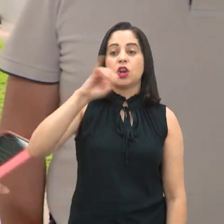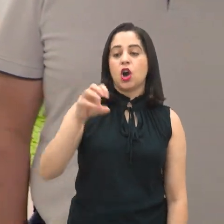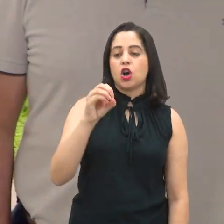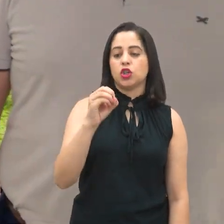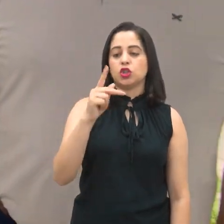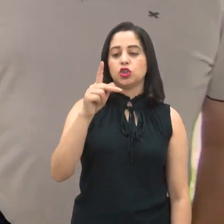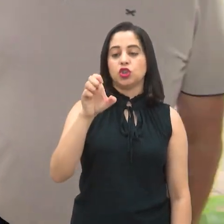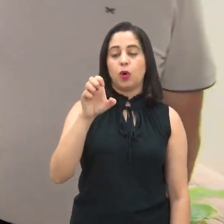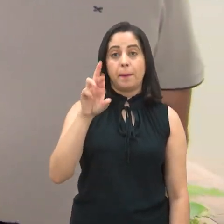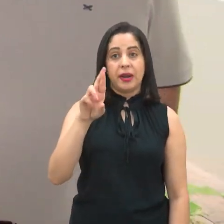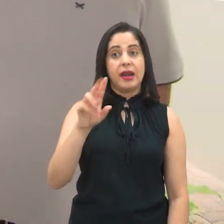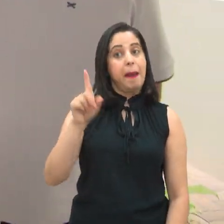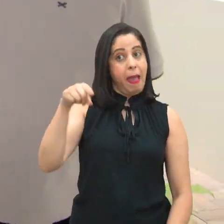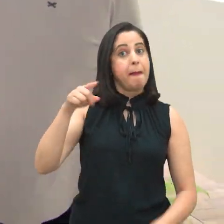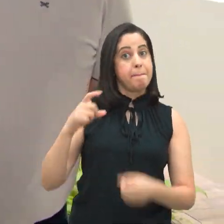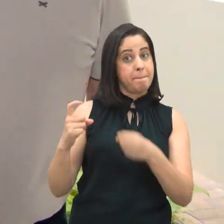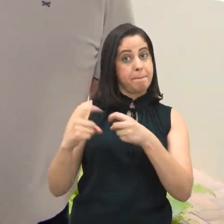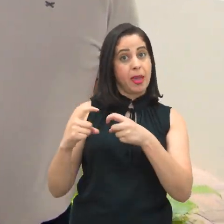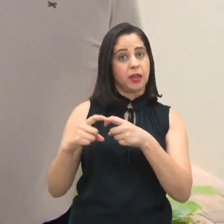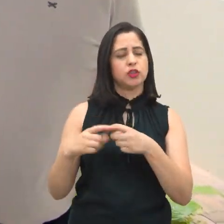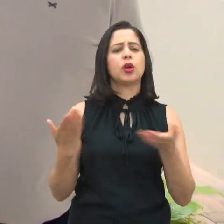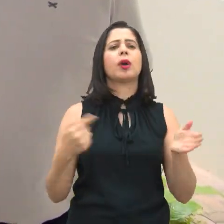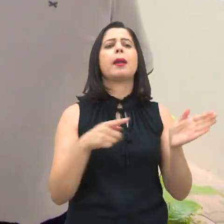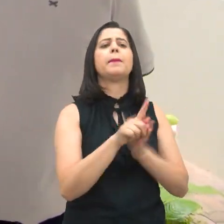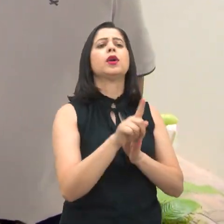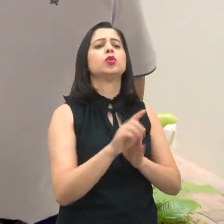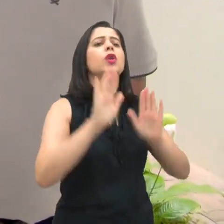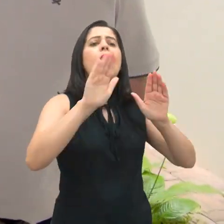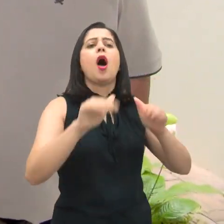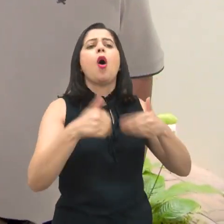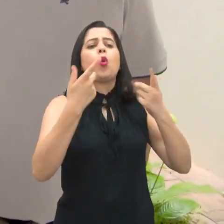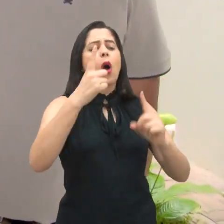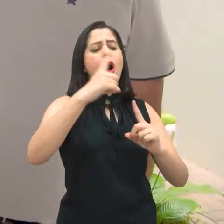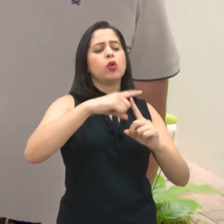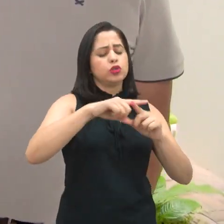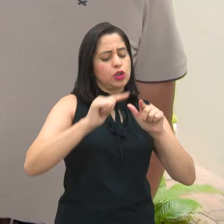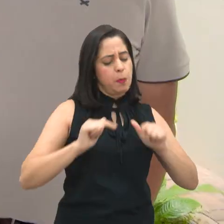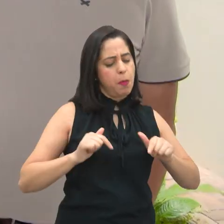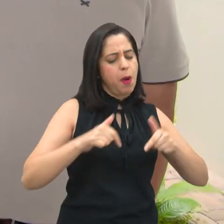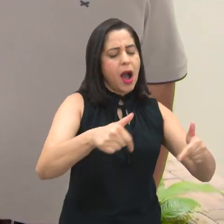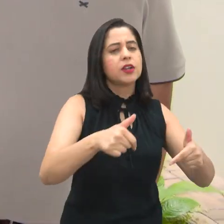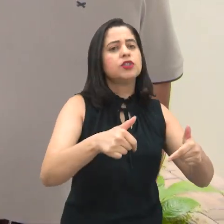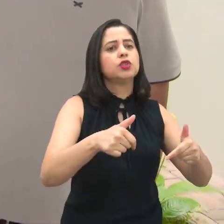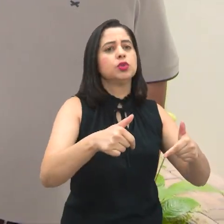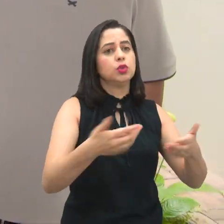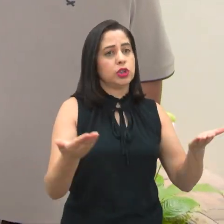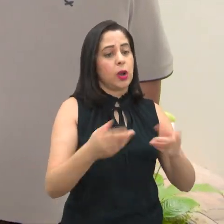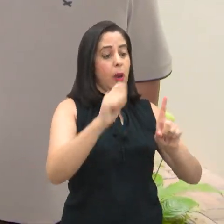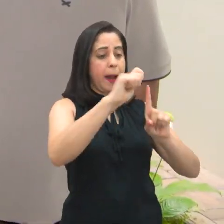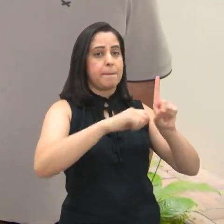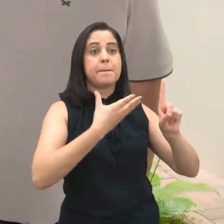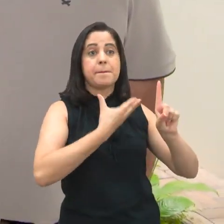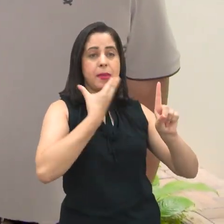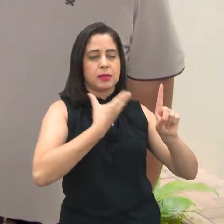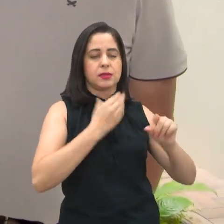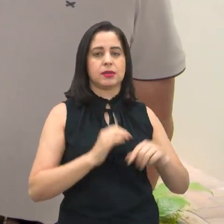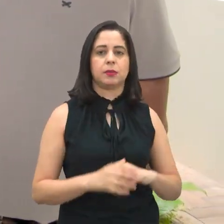Joper. Então, doutor, eu já começo te perguntando quais são essas principais ações e campanhas que a gente vai ter aqui nesse mês de